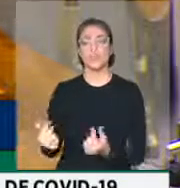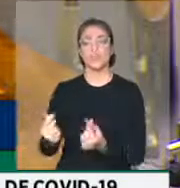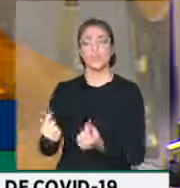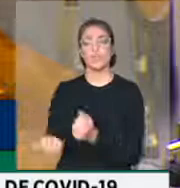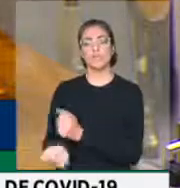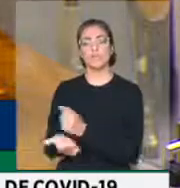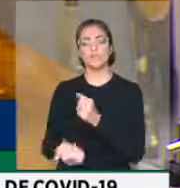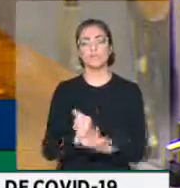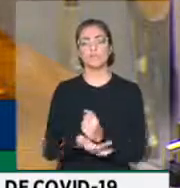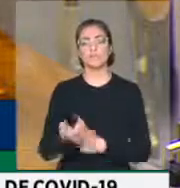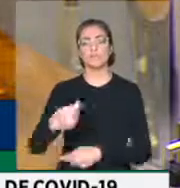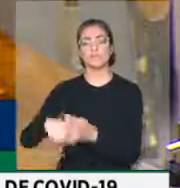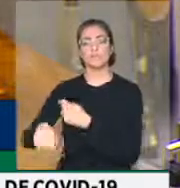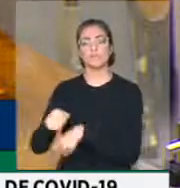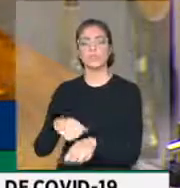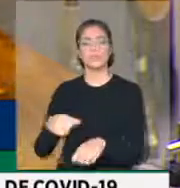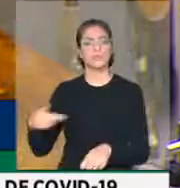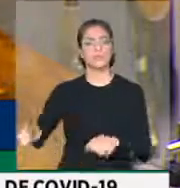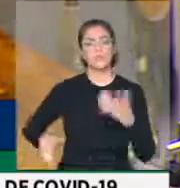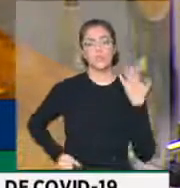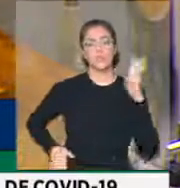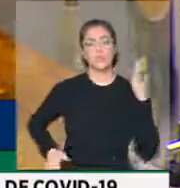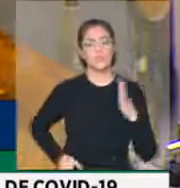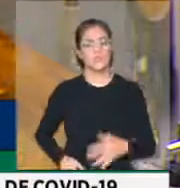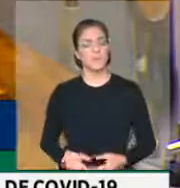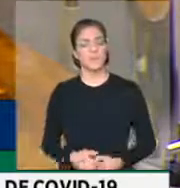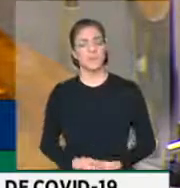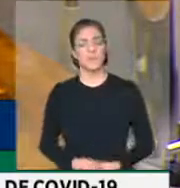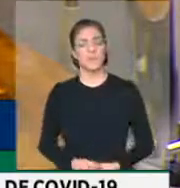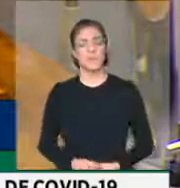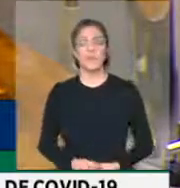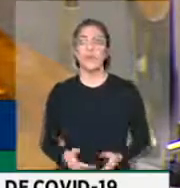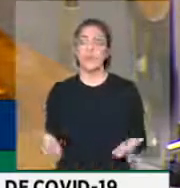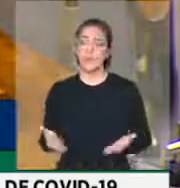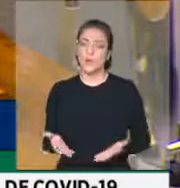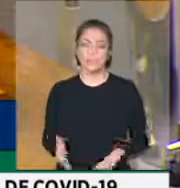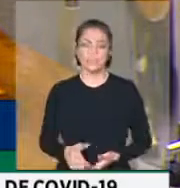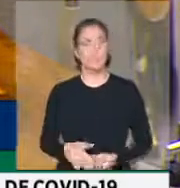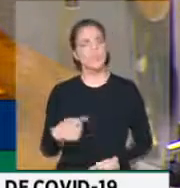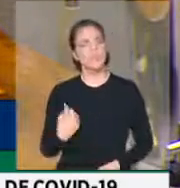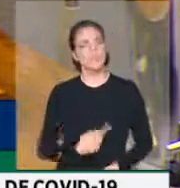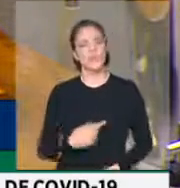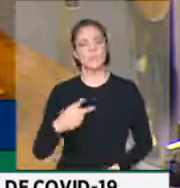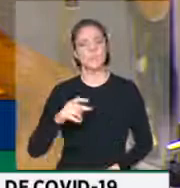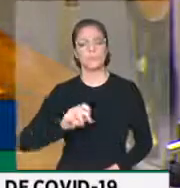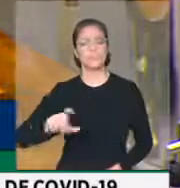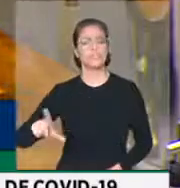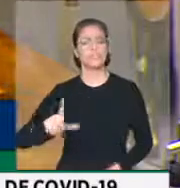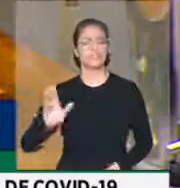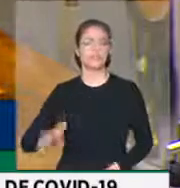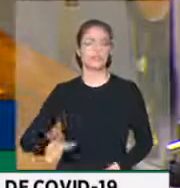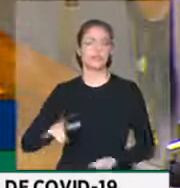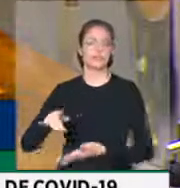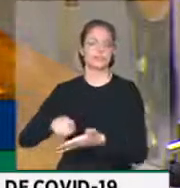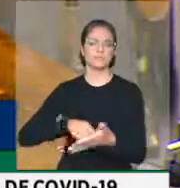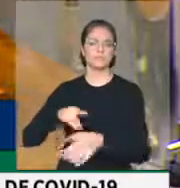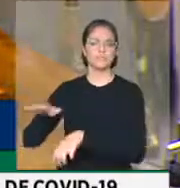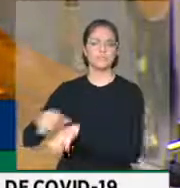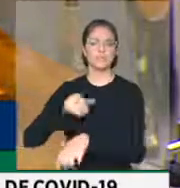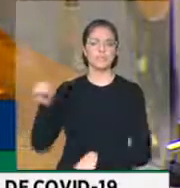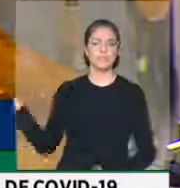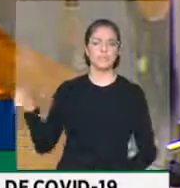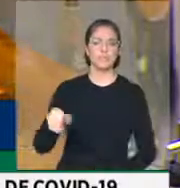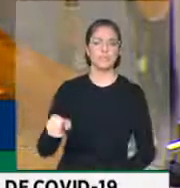desses grupos criminosos. Hoje, e nós do PSOL estamos pedindo um requerimento de convocação do novo chefe da